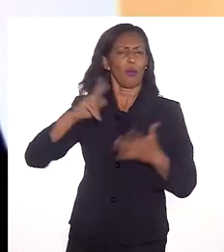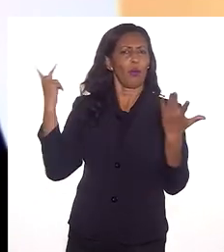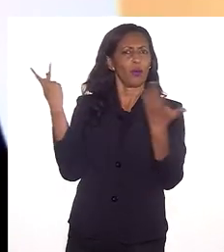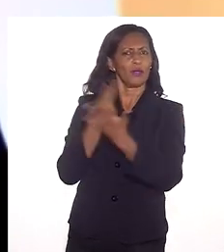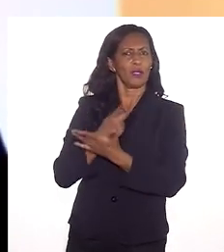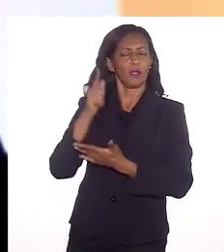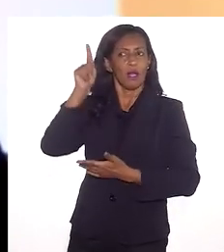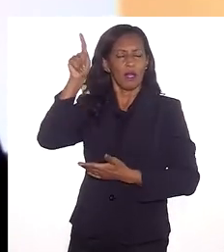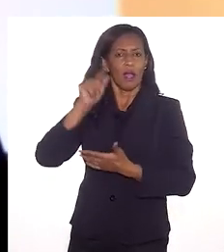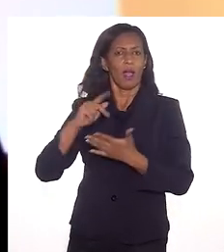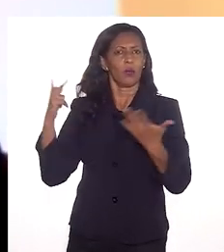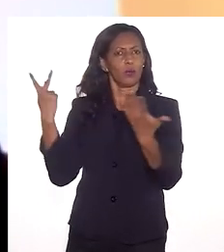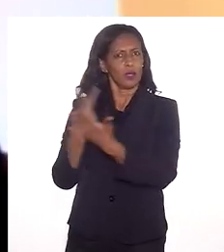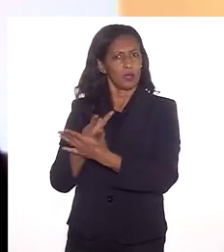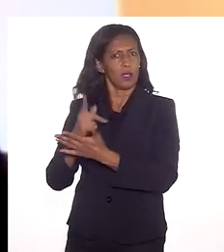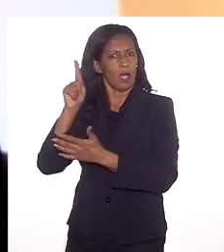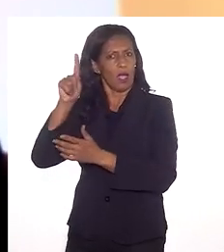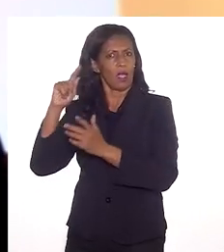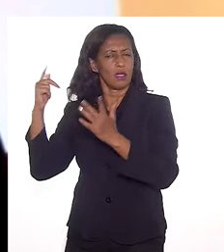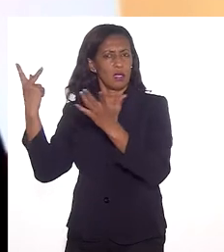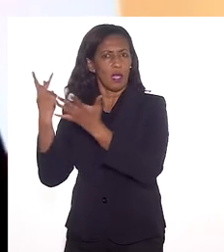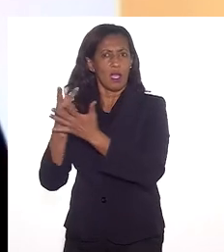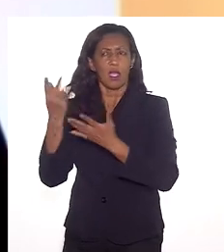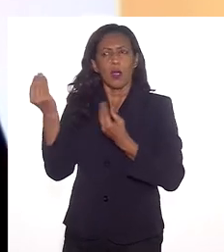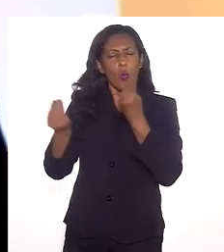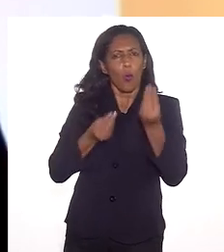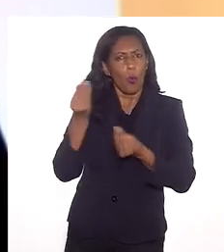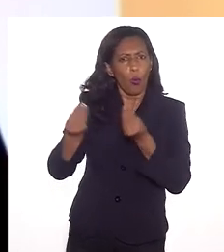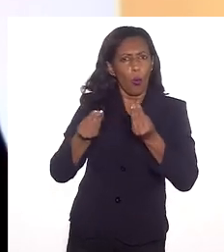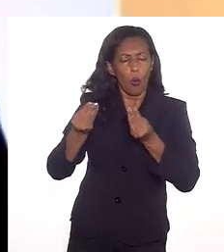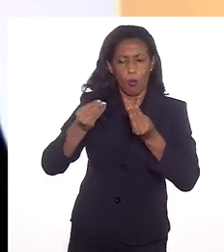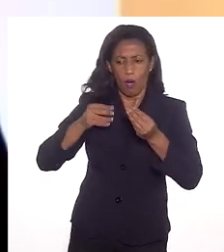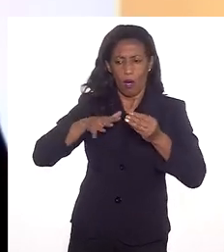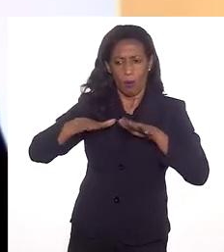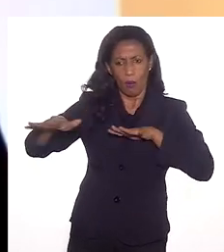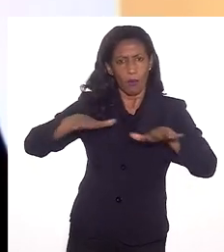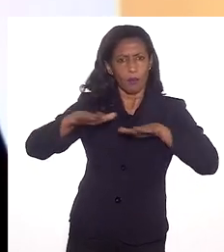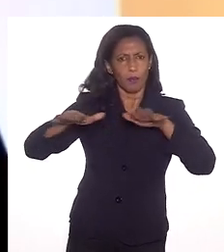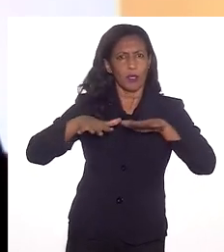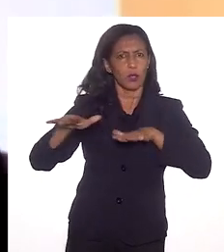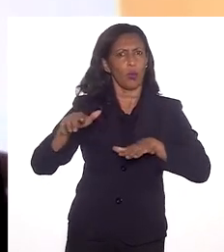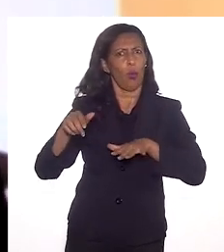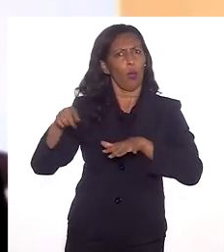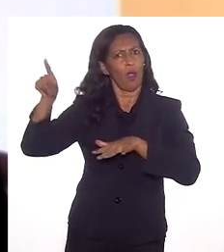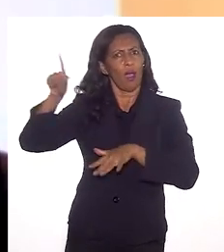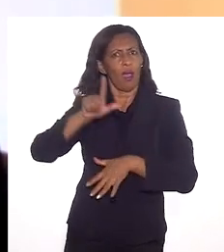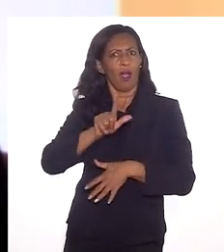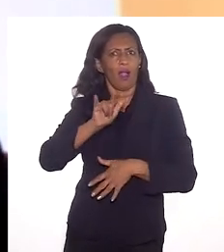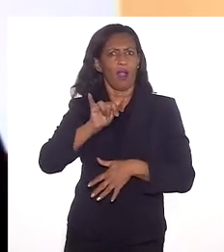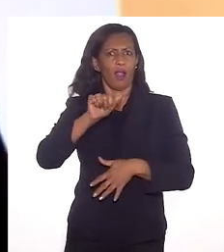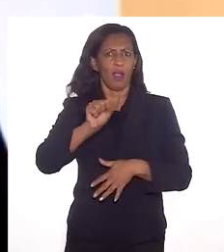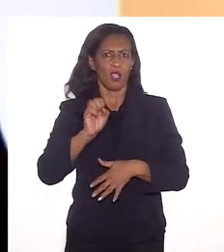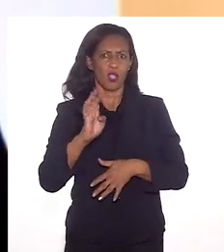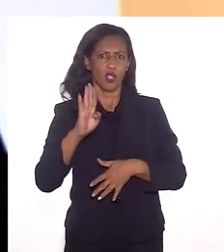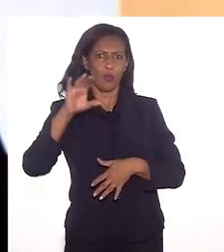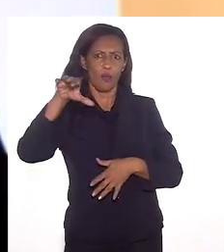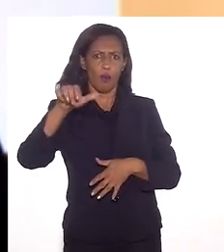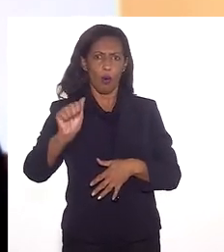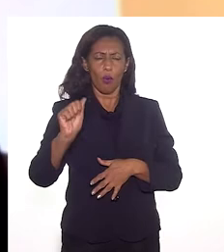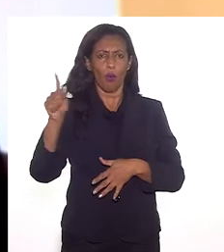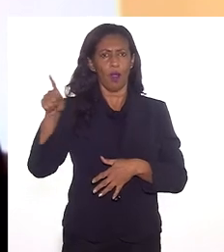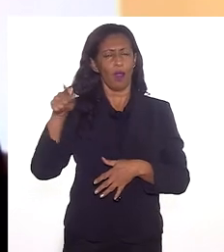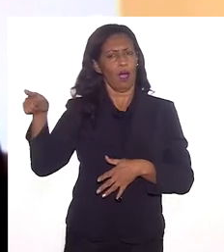na época do acontecimento deve exame e e assim como mobilizou né a cidade de Lisboa é tudo que a gente